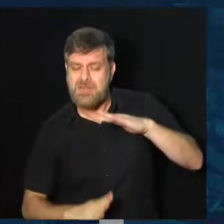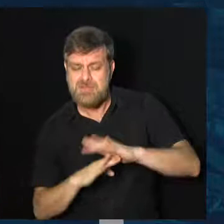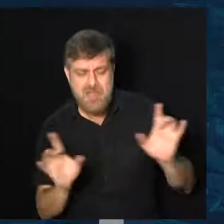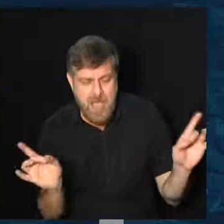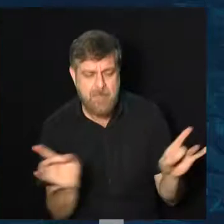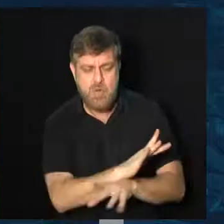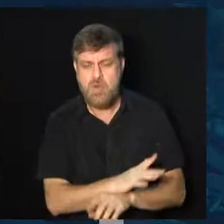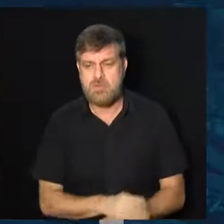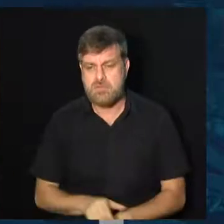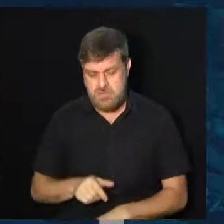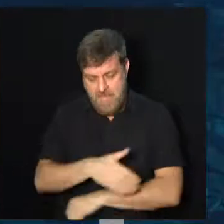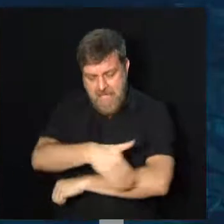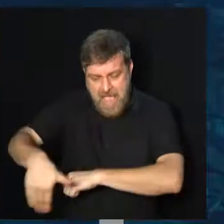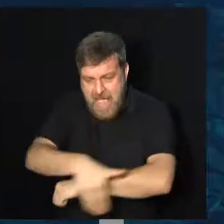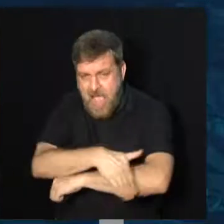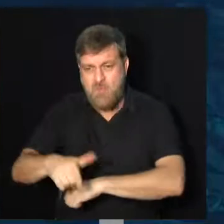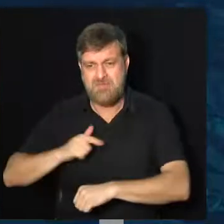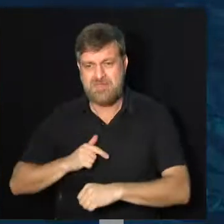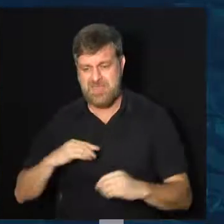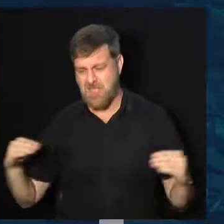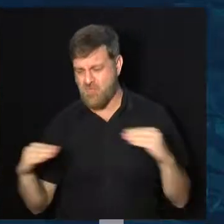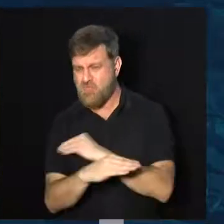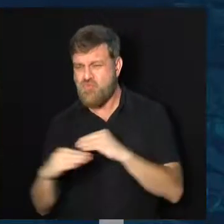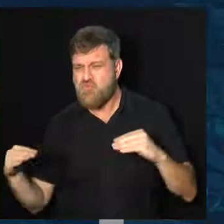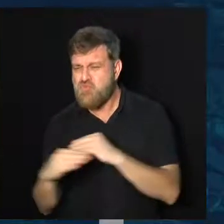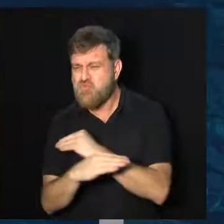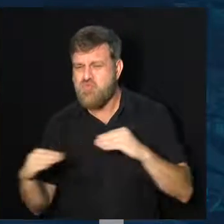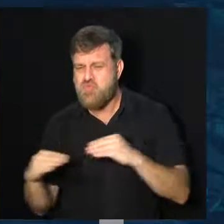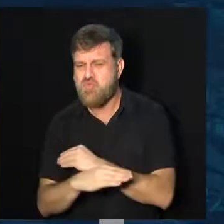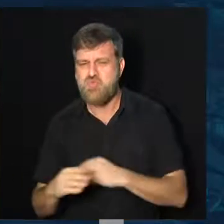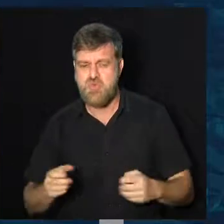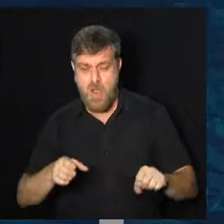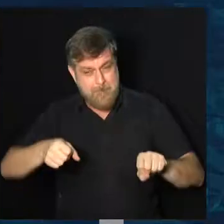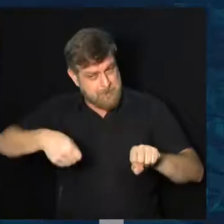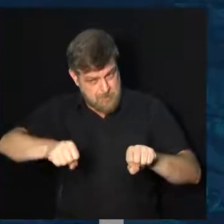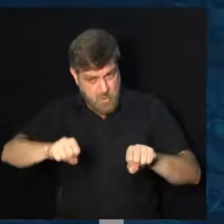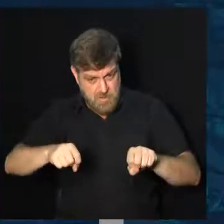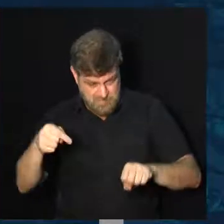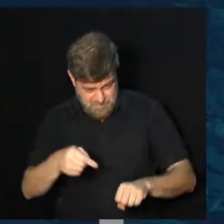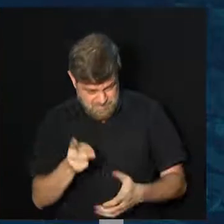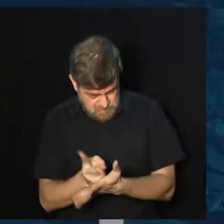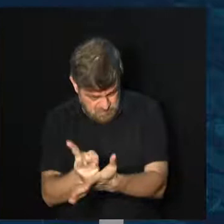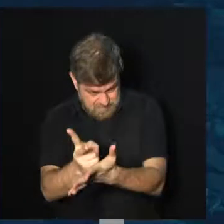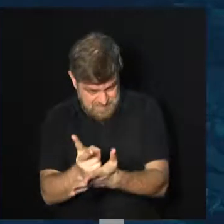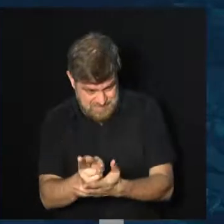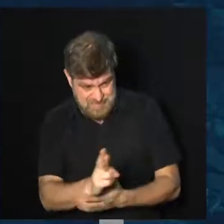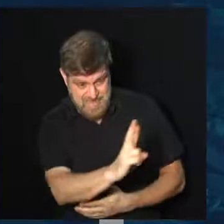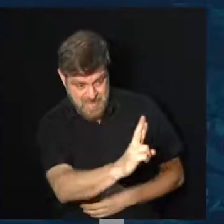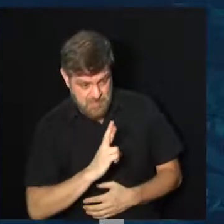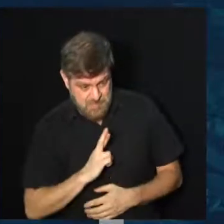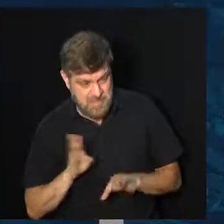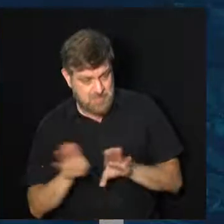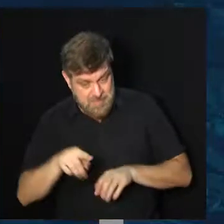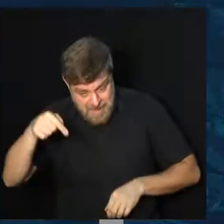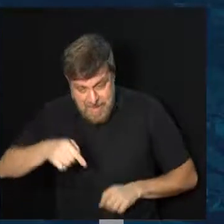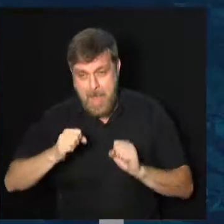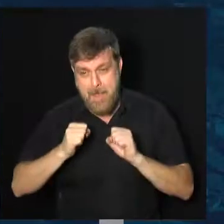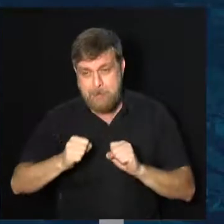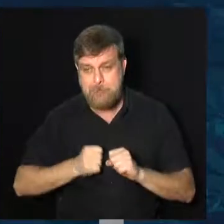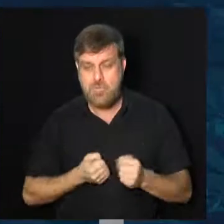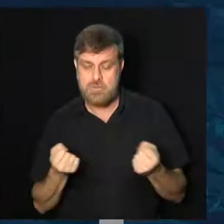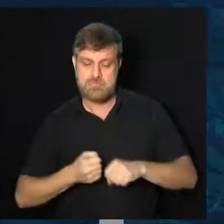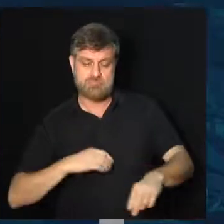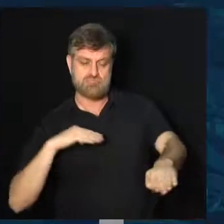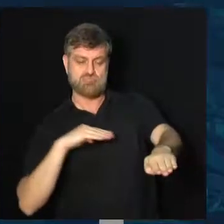se a rua ainda receberá o tráfego de outros veículos, como carros e motos, e, em caso positivo, se ainda será permitido